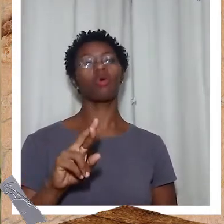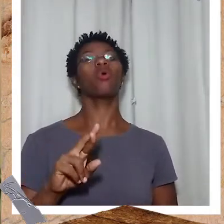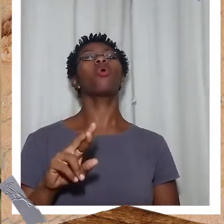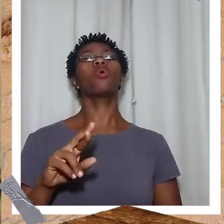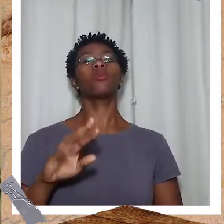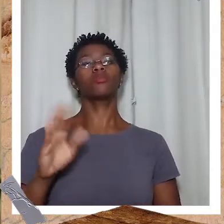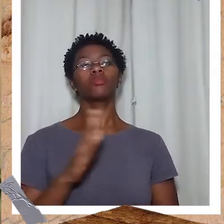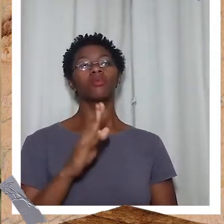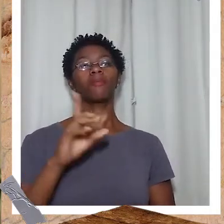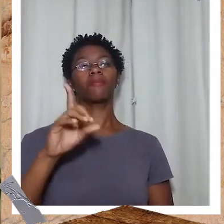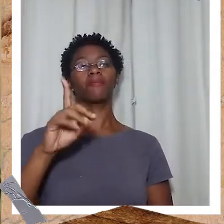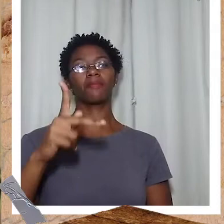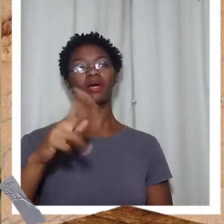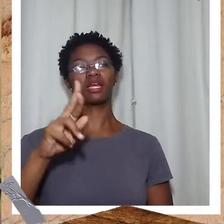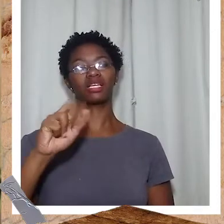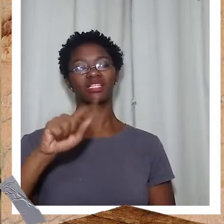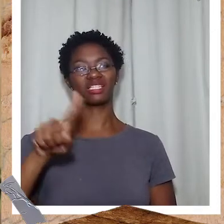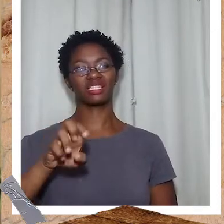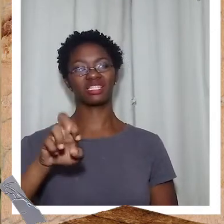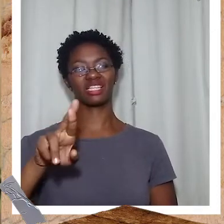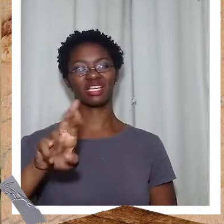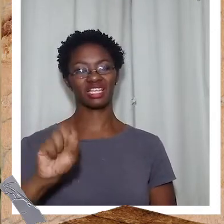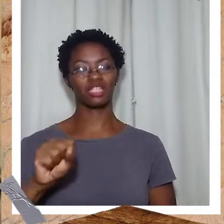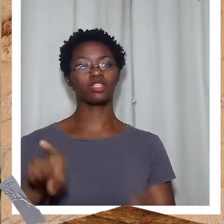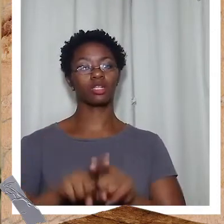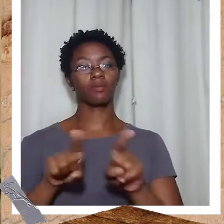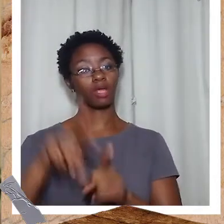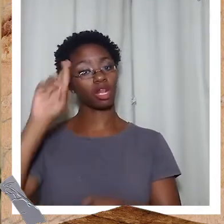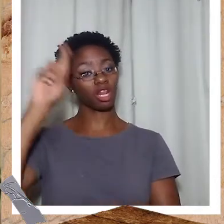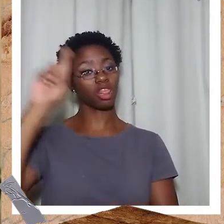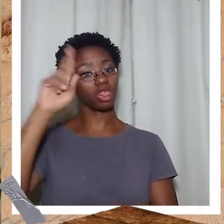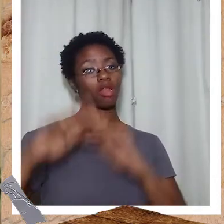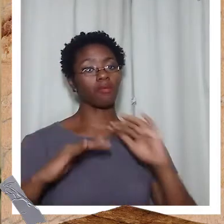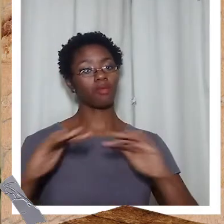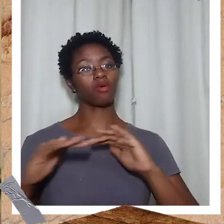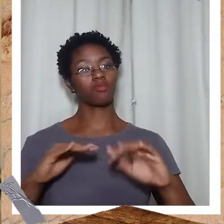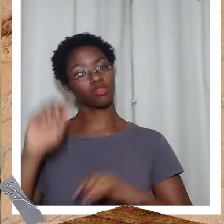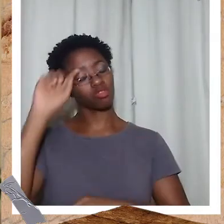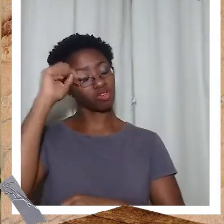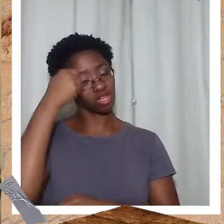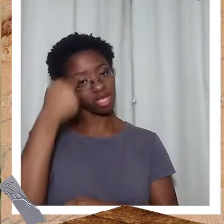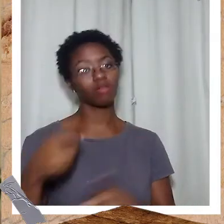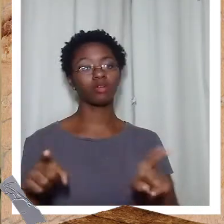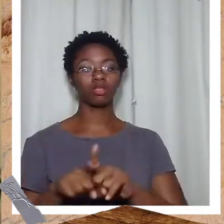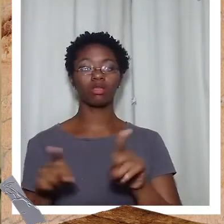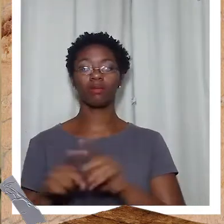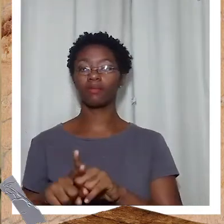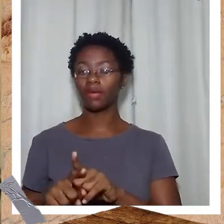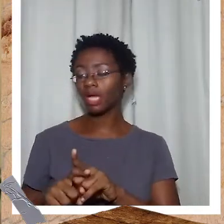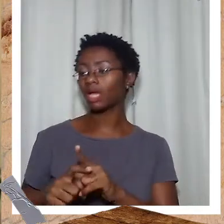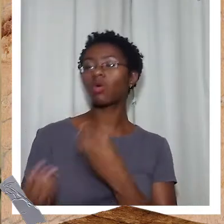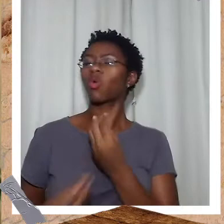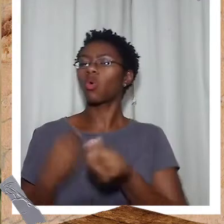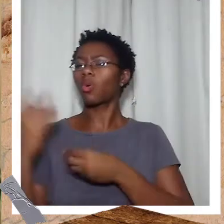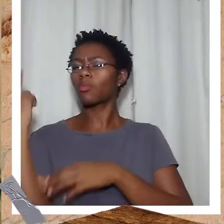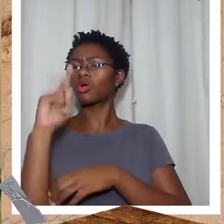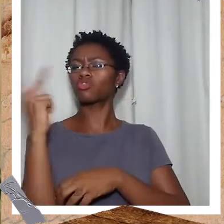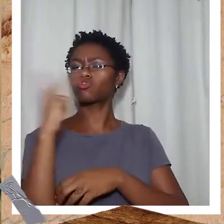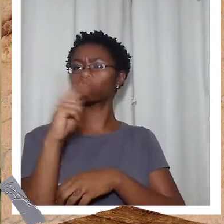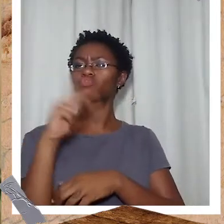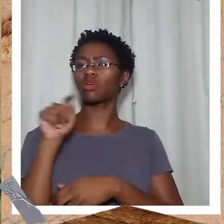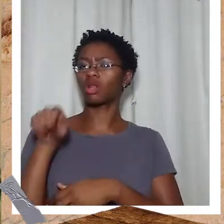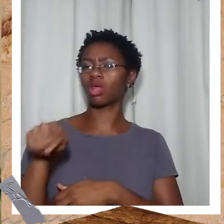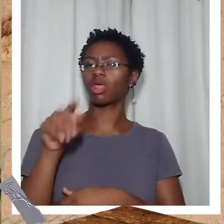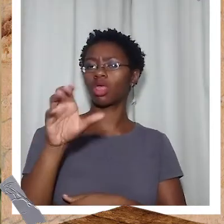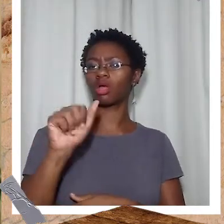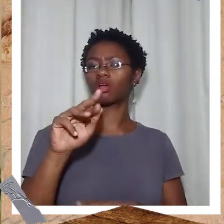período, e de pensar como essa história de Carolina, né, tomando-a como um símbolo, como essa história de Carolina, de alguém que